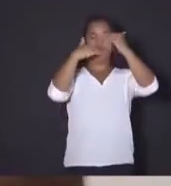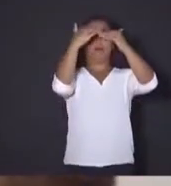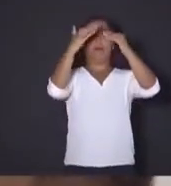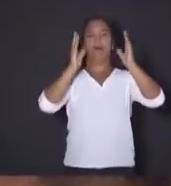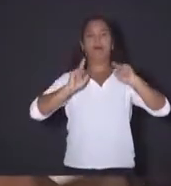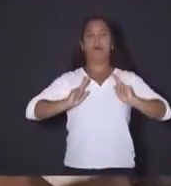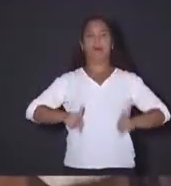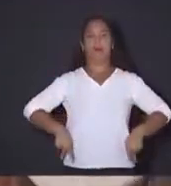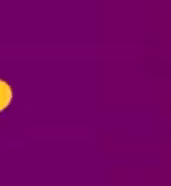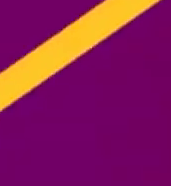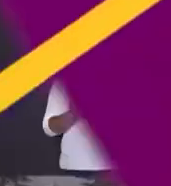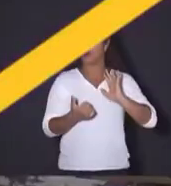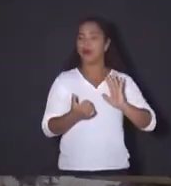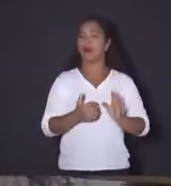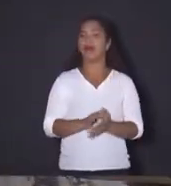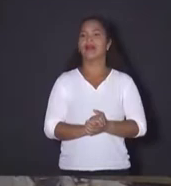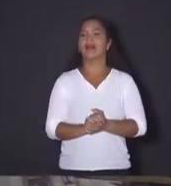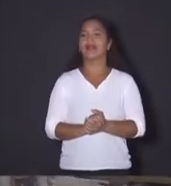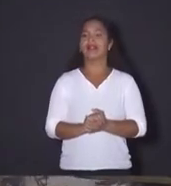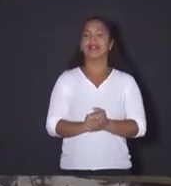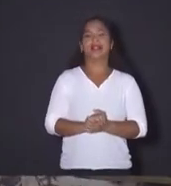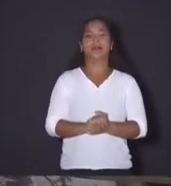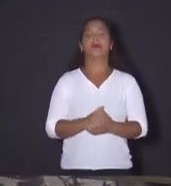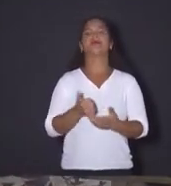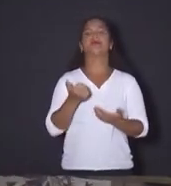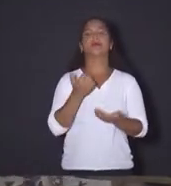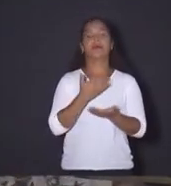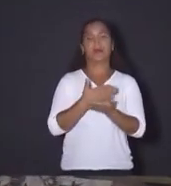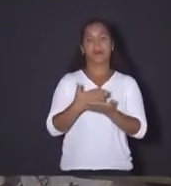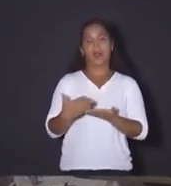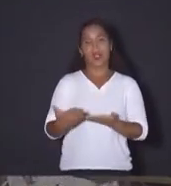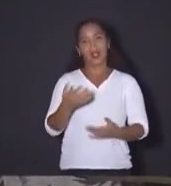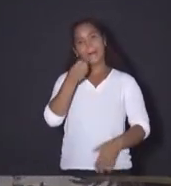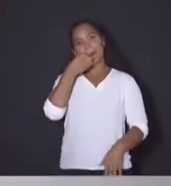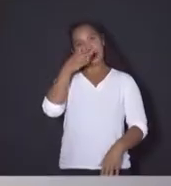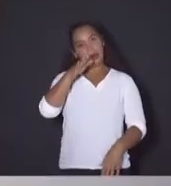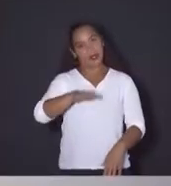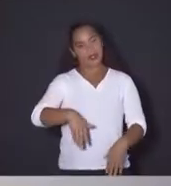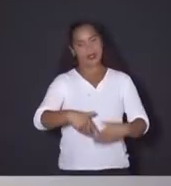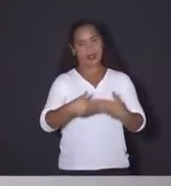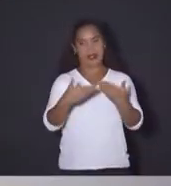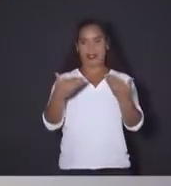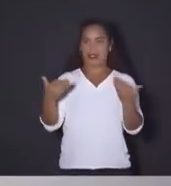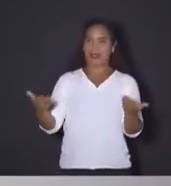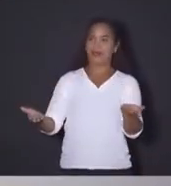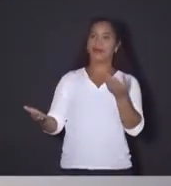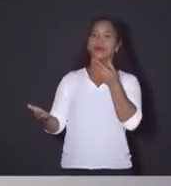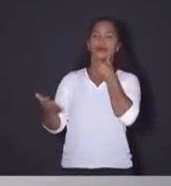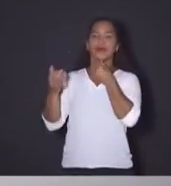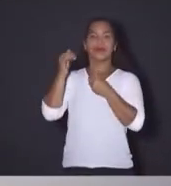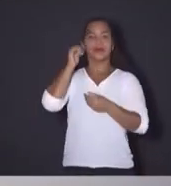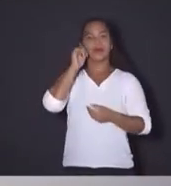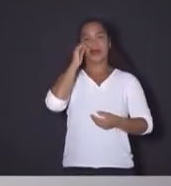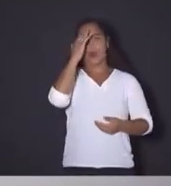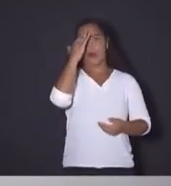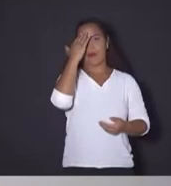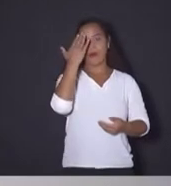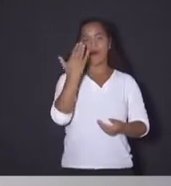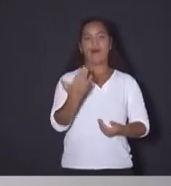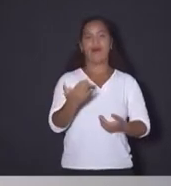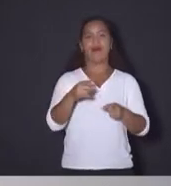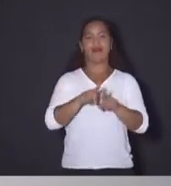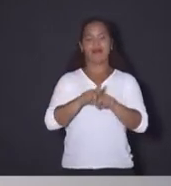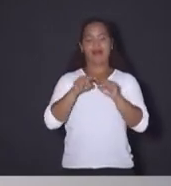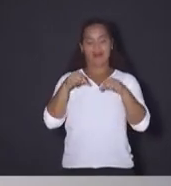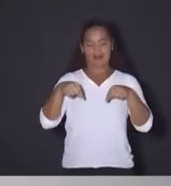viegas então quero iniciar nada no batalhão onde a todas e todos agradecendo a oportunidade de estar